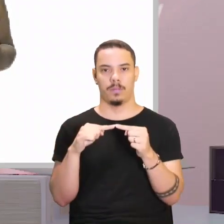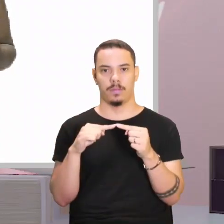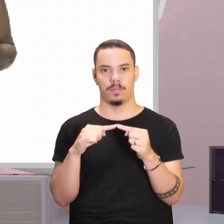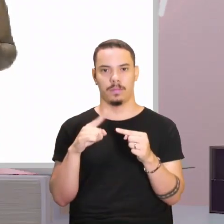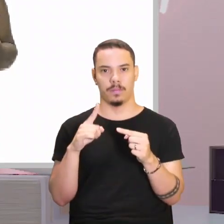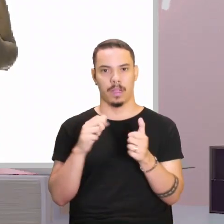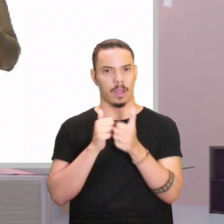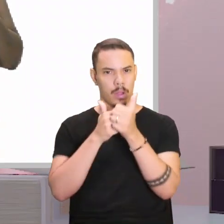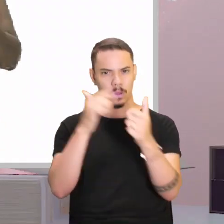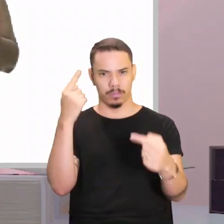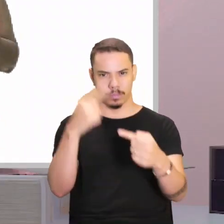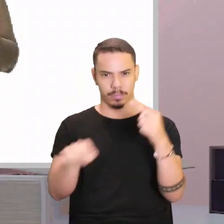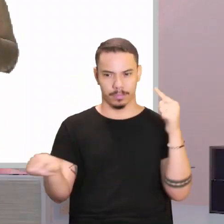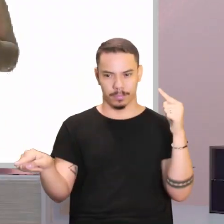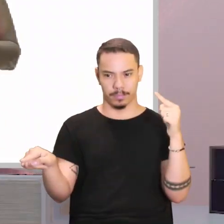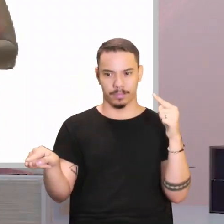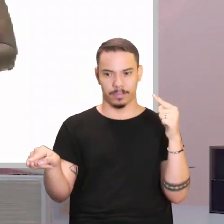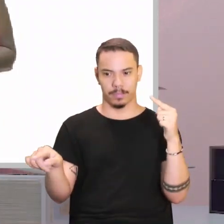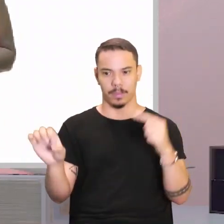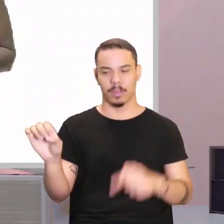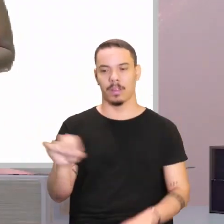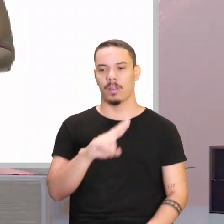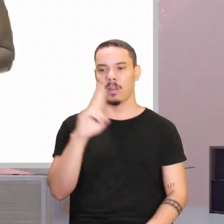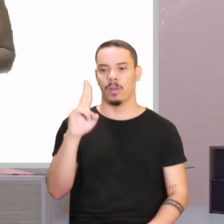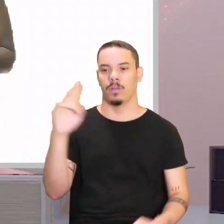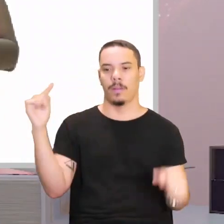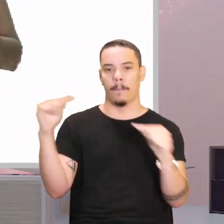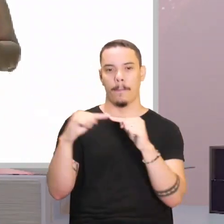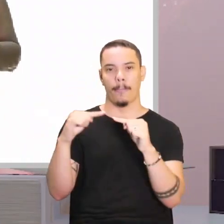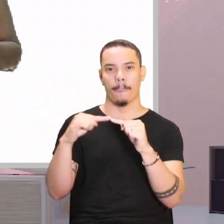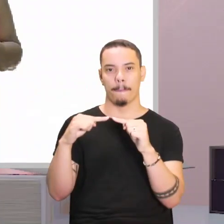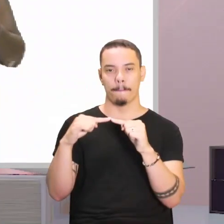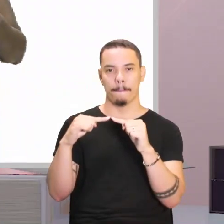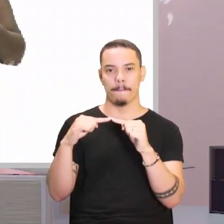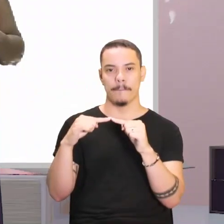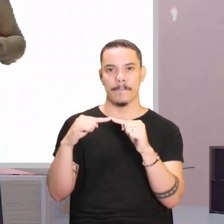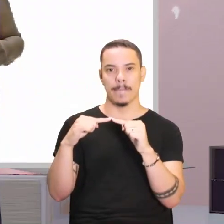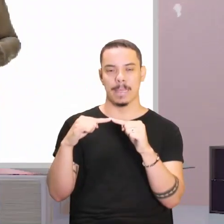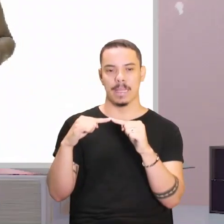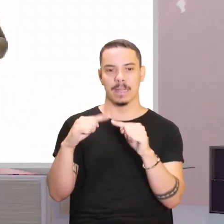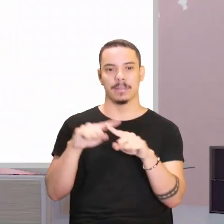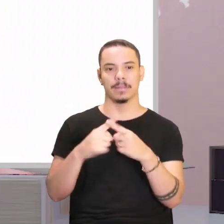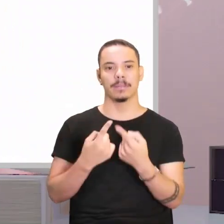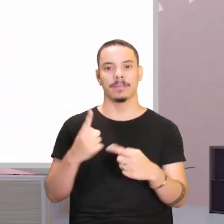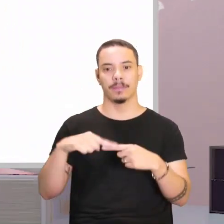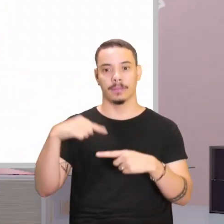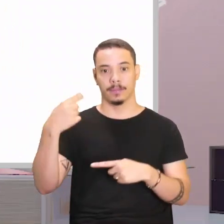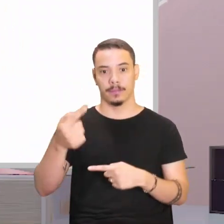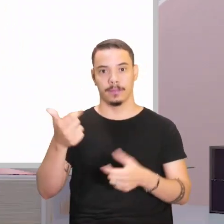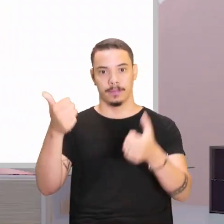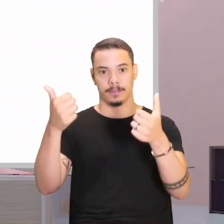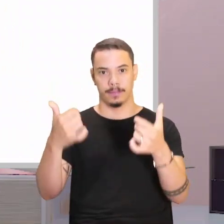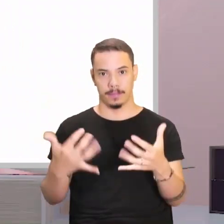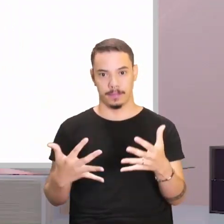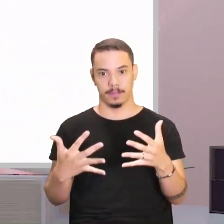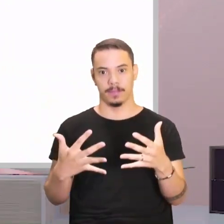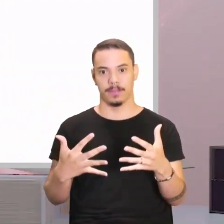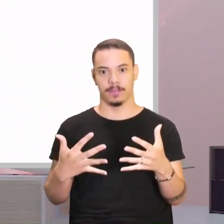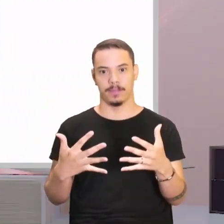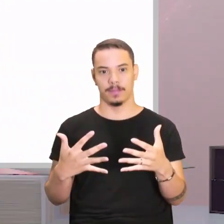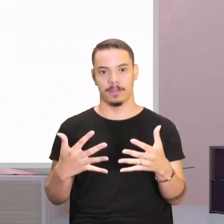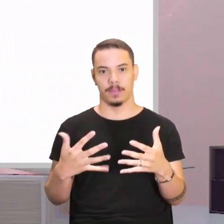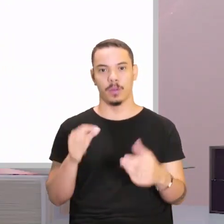acordo? Não é isso? Não é uma combinação? É isso aí. Só que lá em seguida está dizendo o seguinte, ó. Em seguida está dizendo